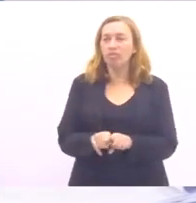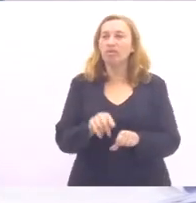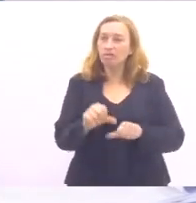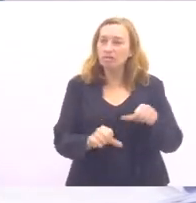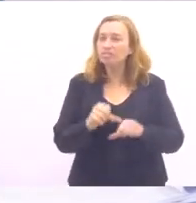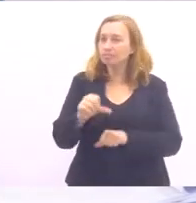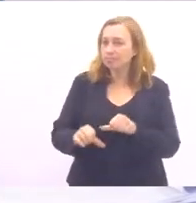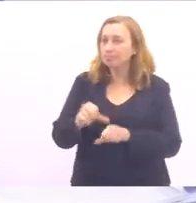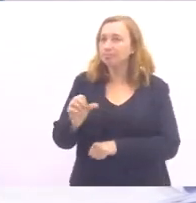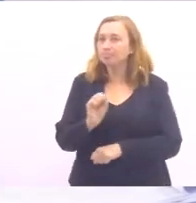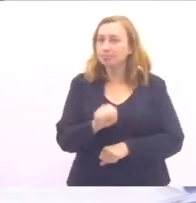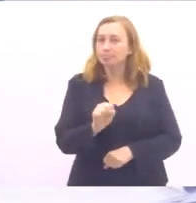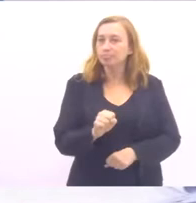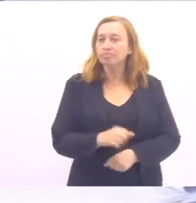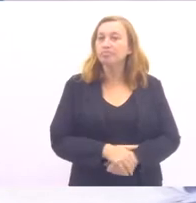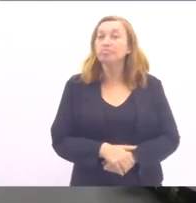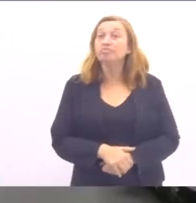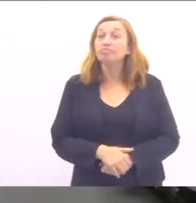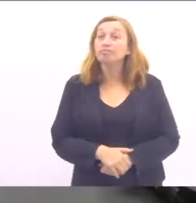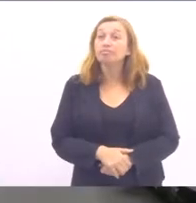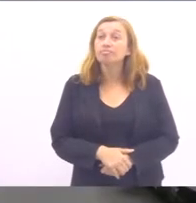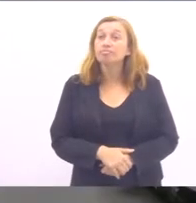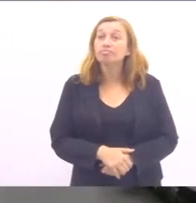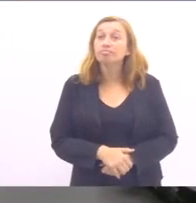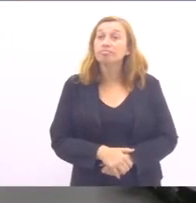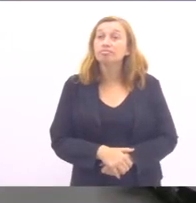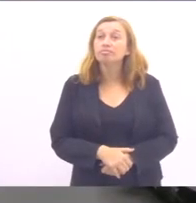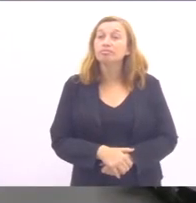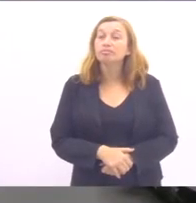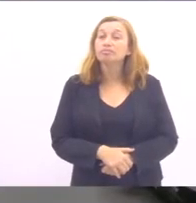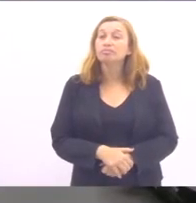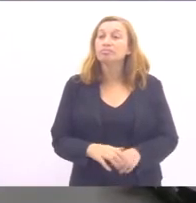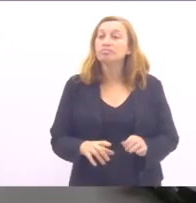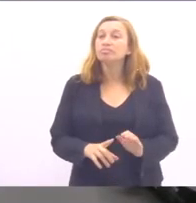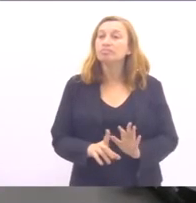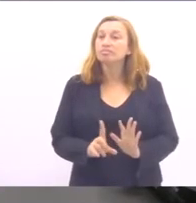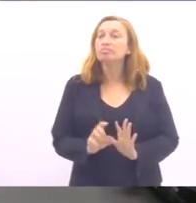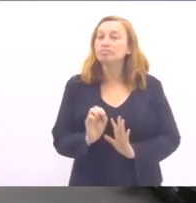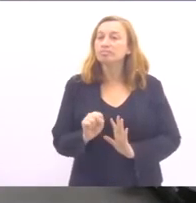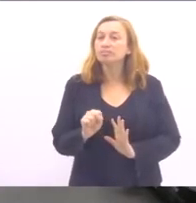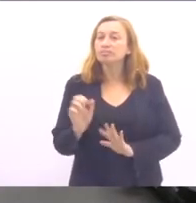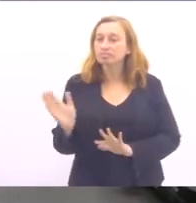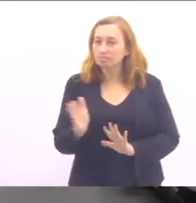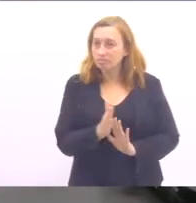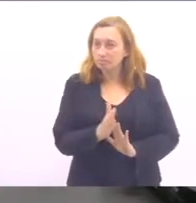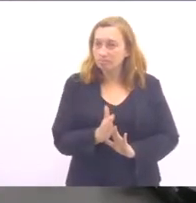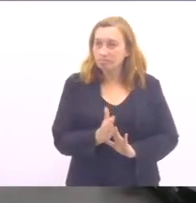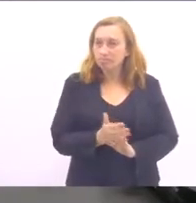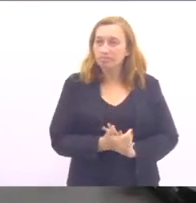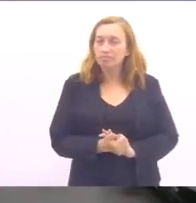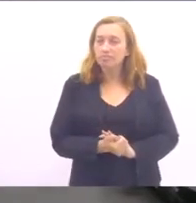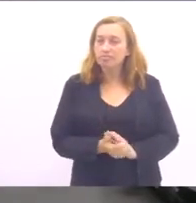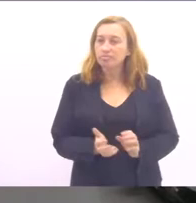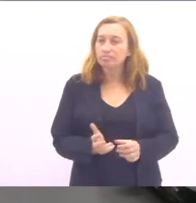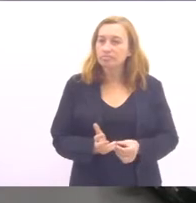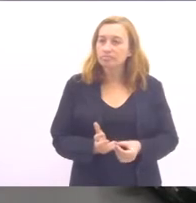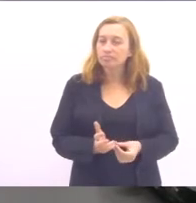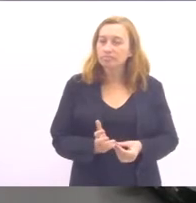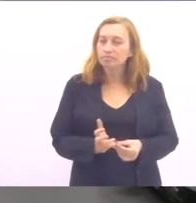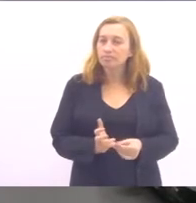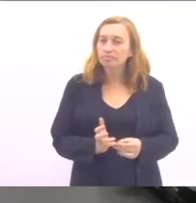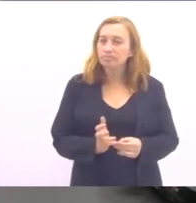mudar. Quê? Também não podemos esperar para sempre. Não, não. Mas deixa eu só dizer uma coisa. A gente tem que...